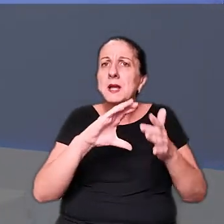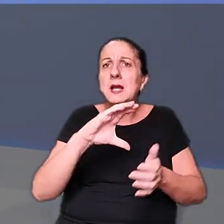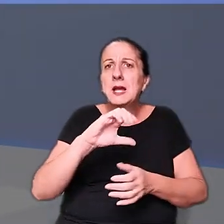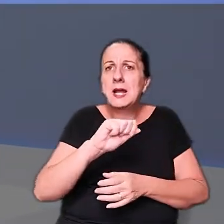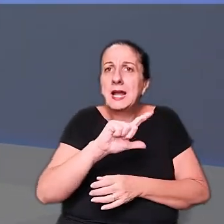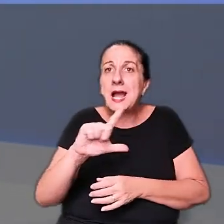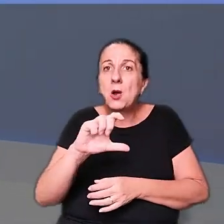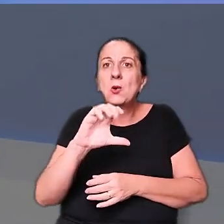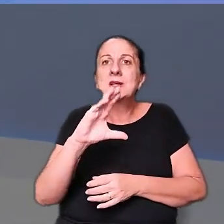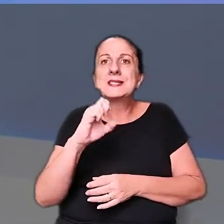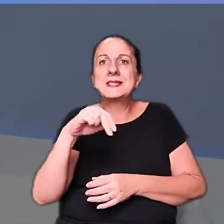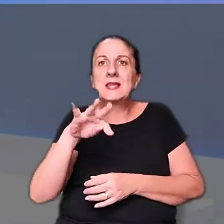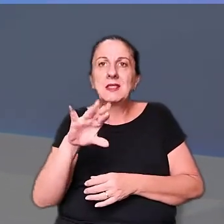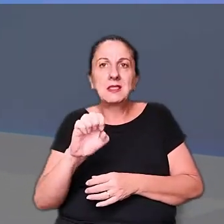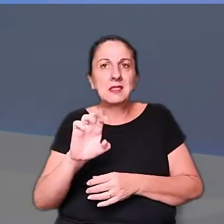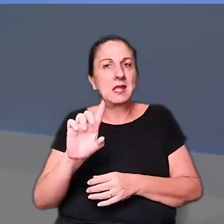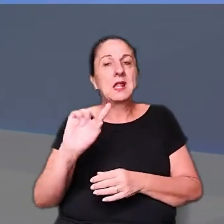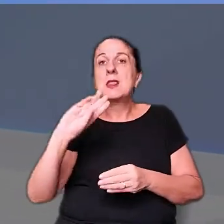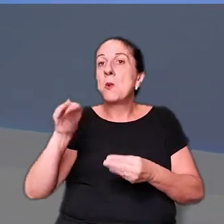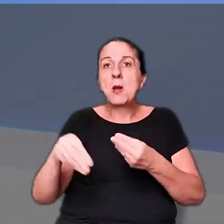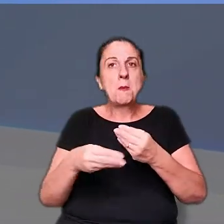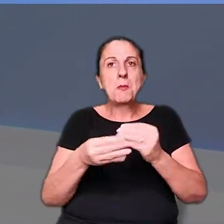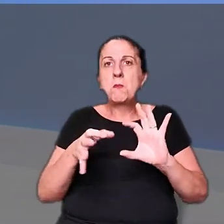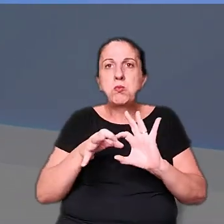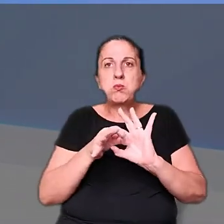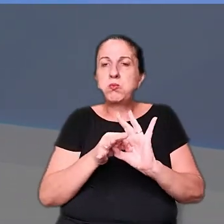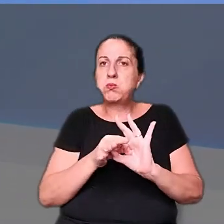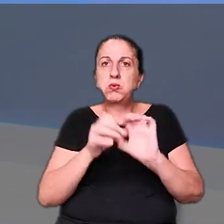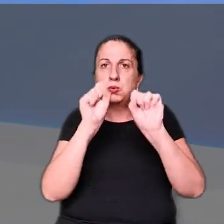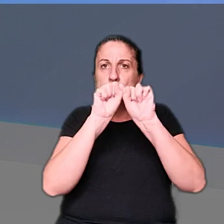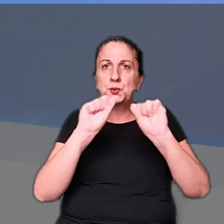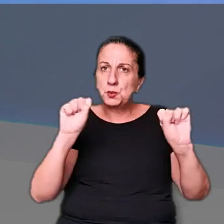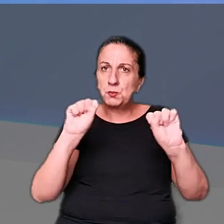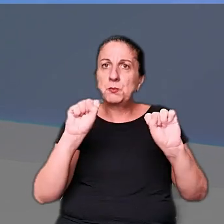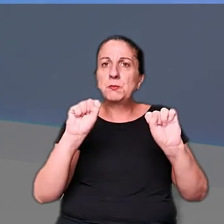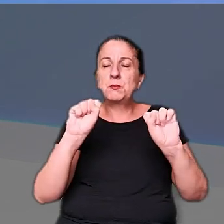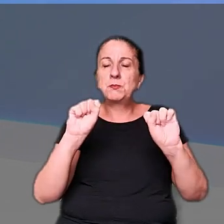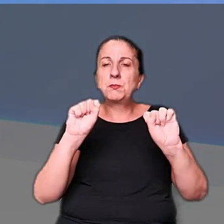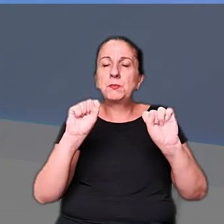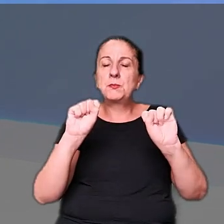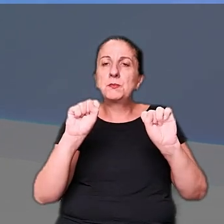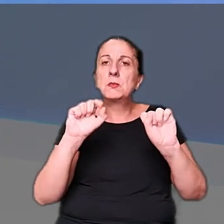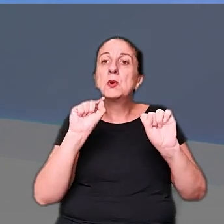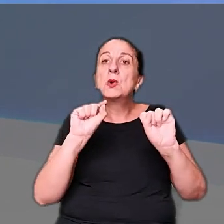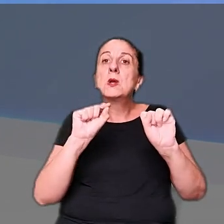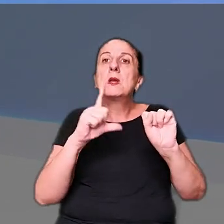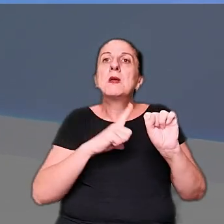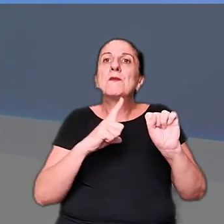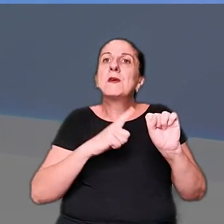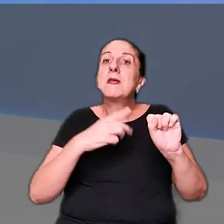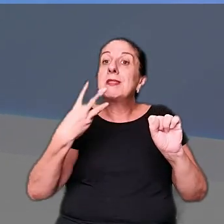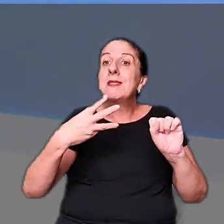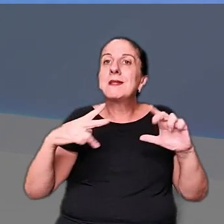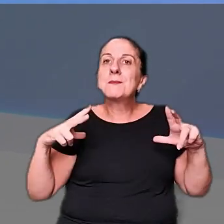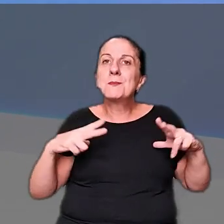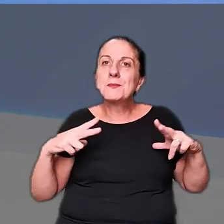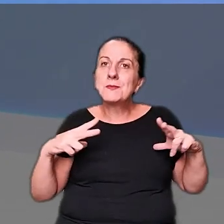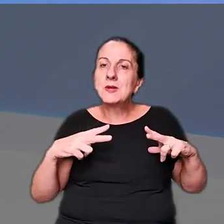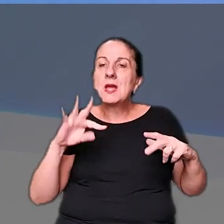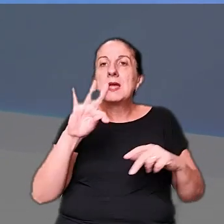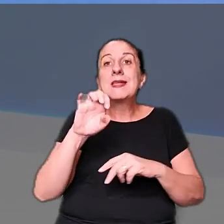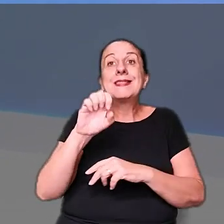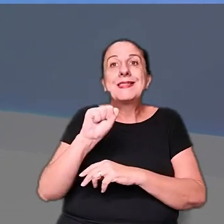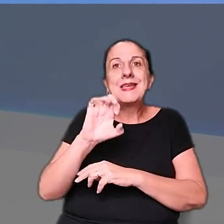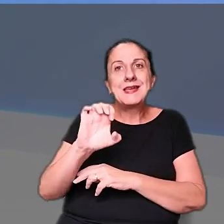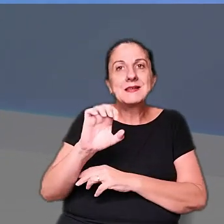call center, com base na não aplicação do entendimento vinculante do Supremo Tribunal Federal sobre a licitude da terceirização.